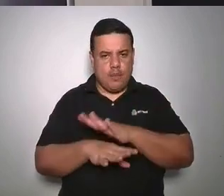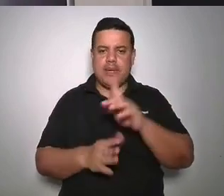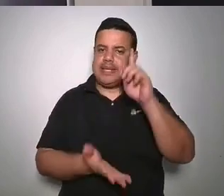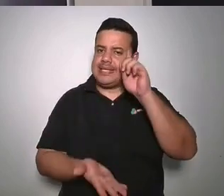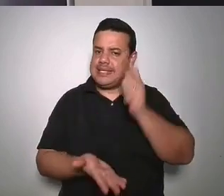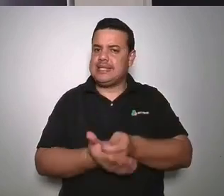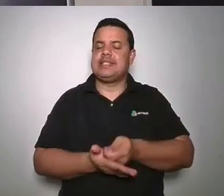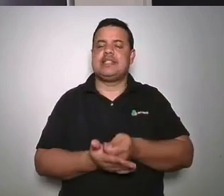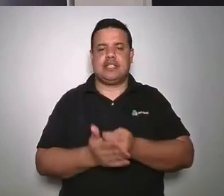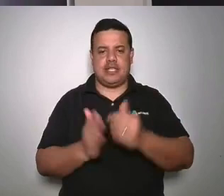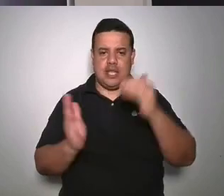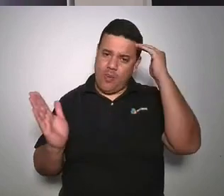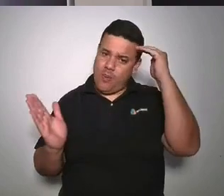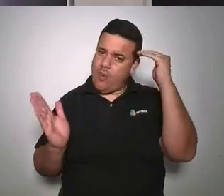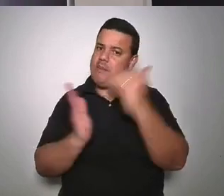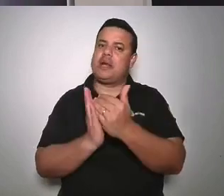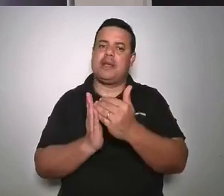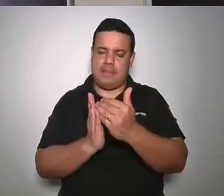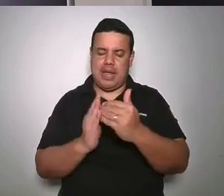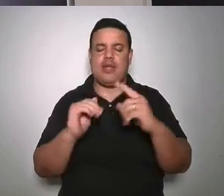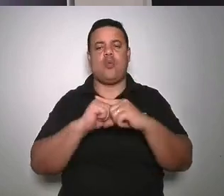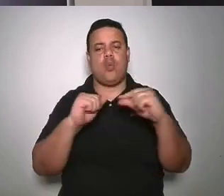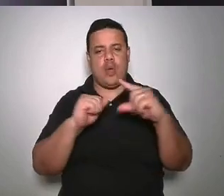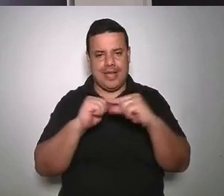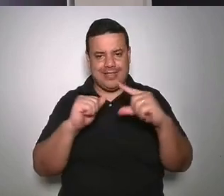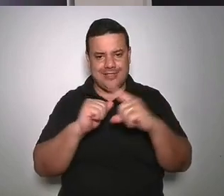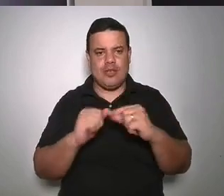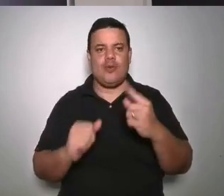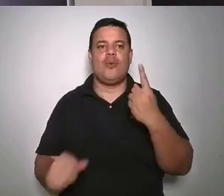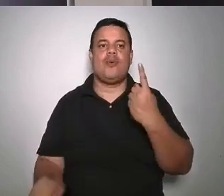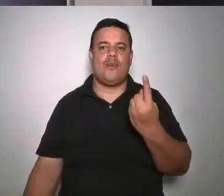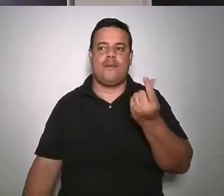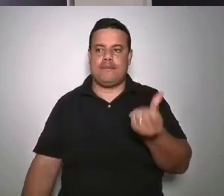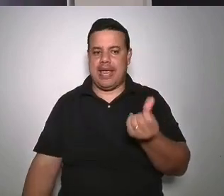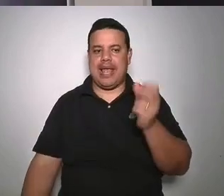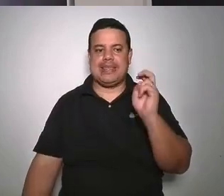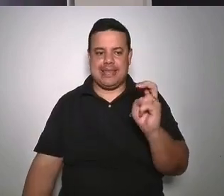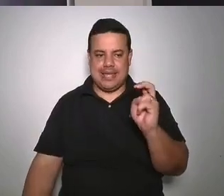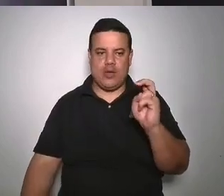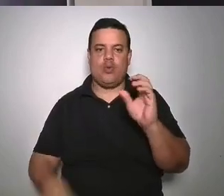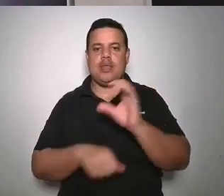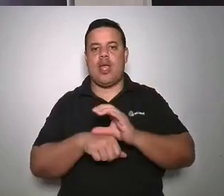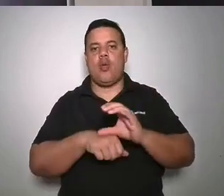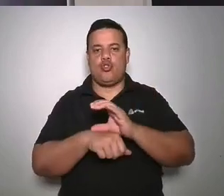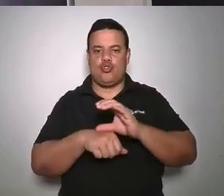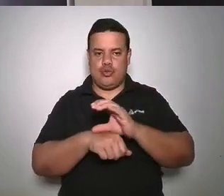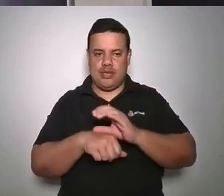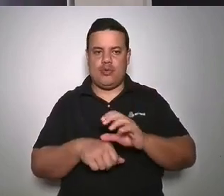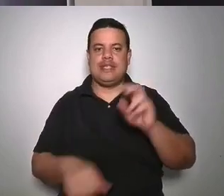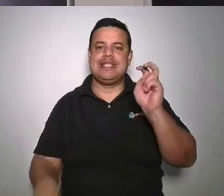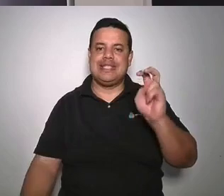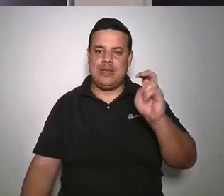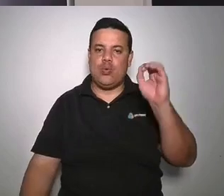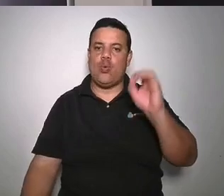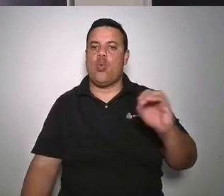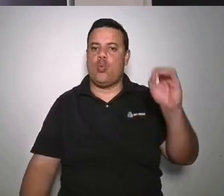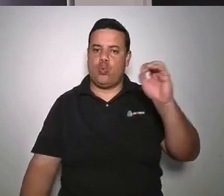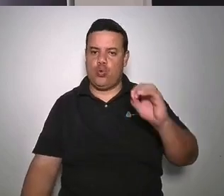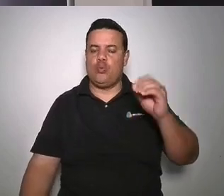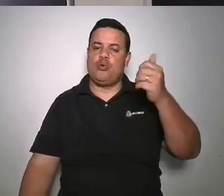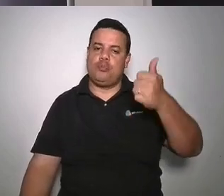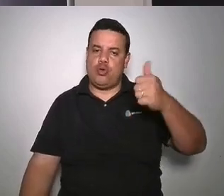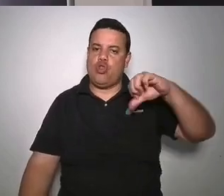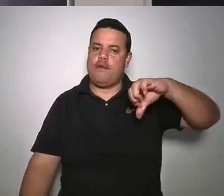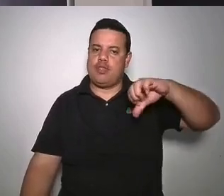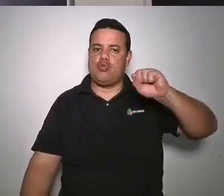dispositivo 2º do artigo 165 da Constituição Federal, de 5 de outubro de 1988, no artigo 4º da